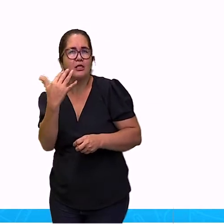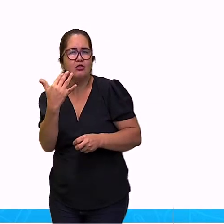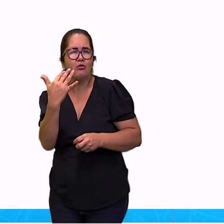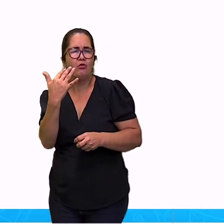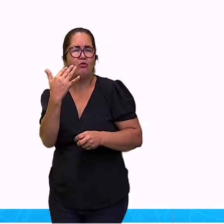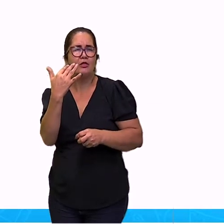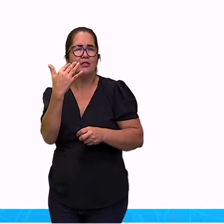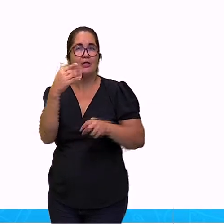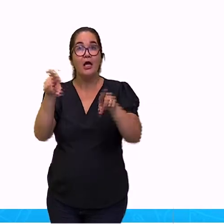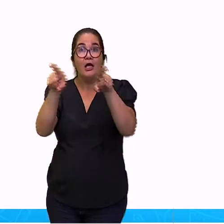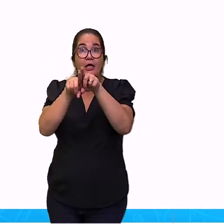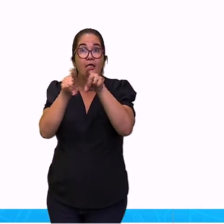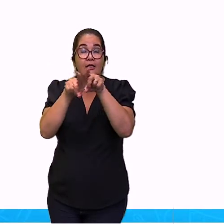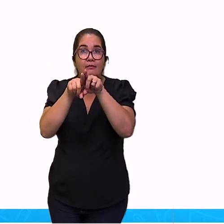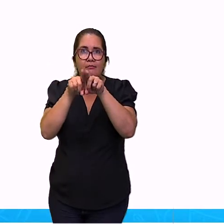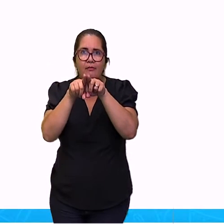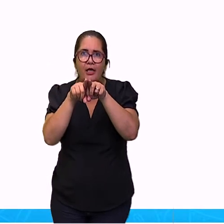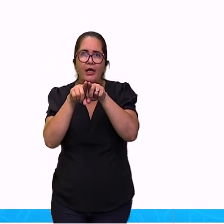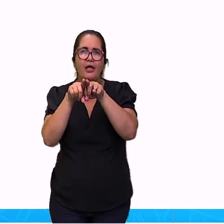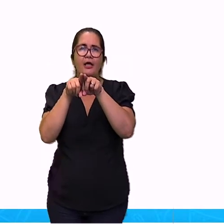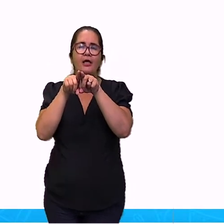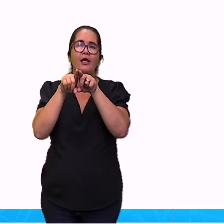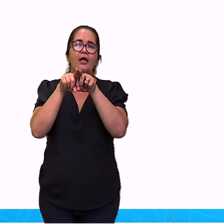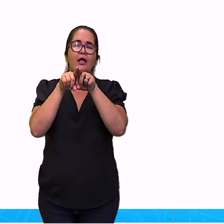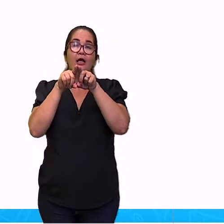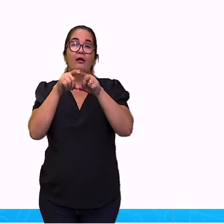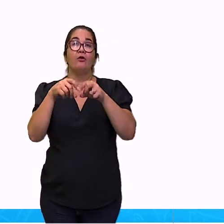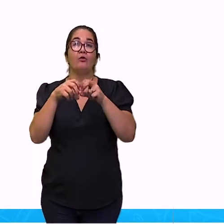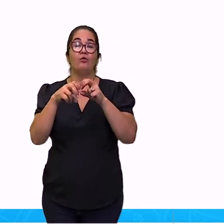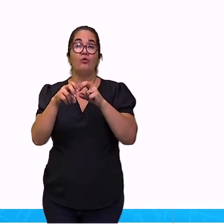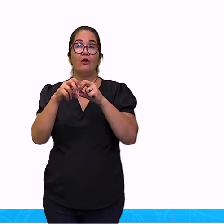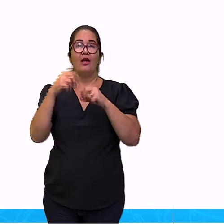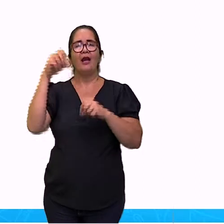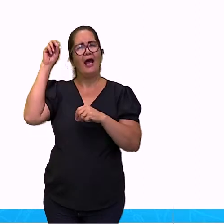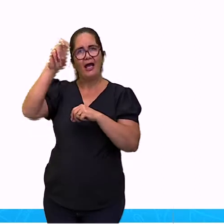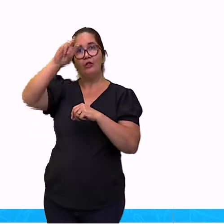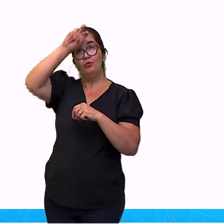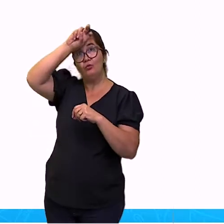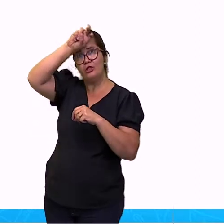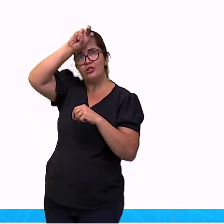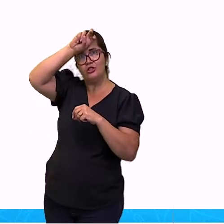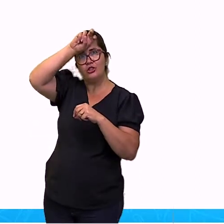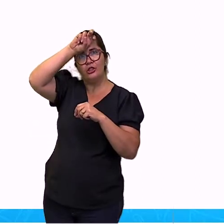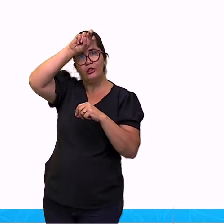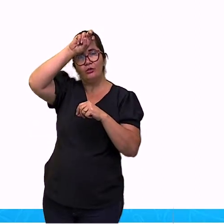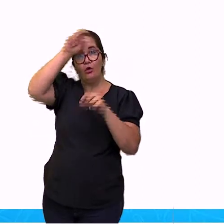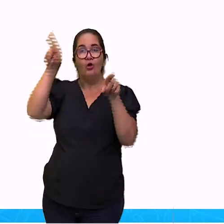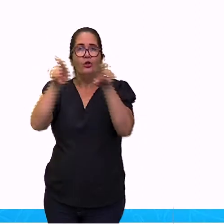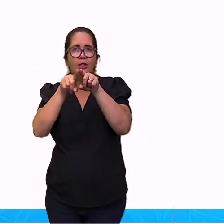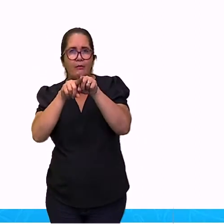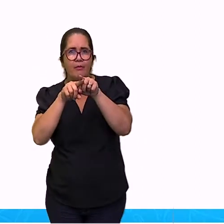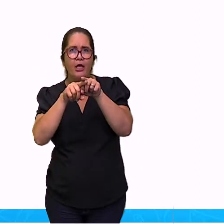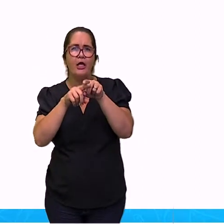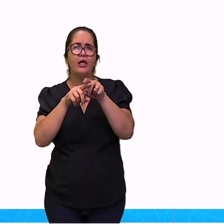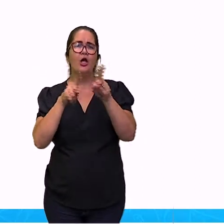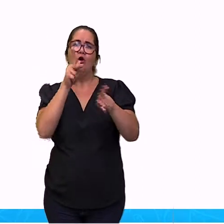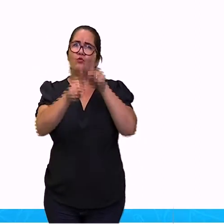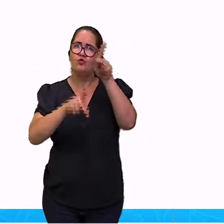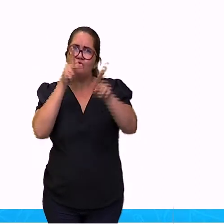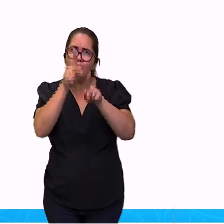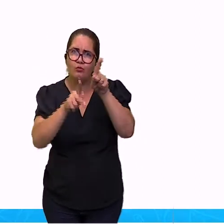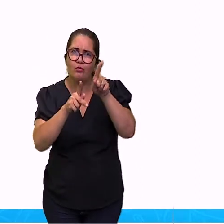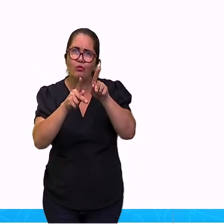rochas do camponeses lá no Egito. Aqui um pouquinho, mais um pouquinho da nossa dança